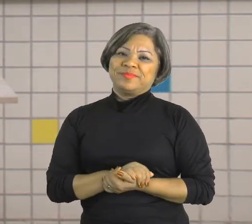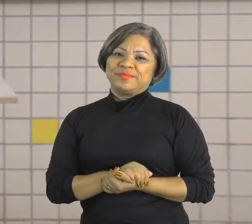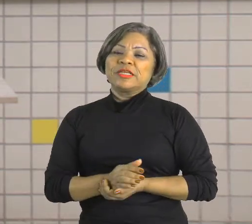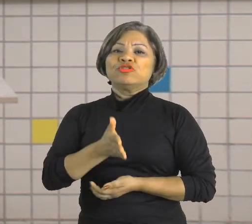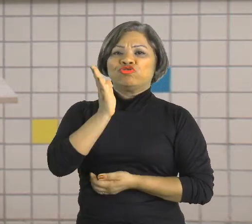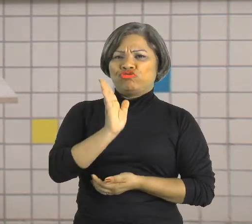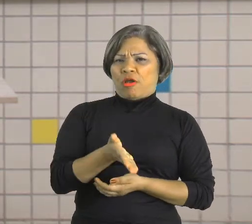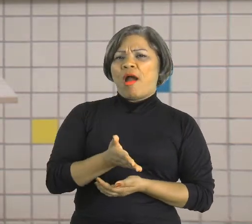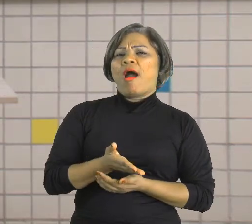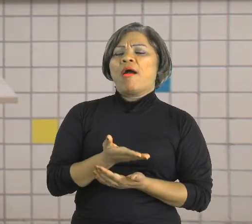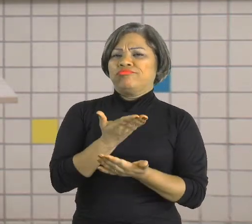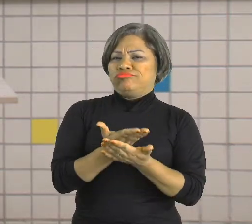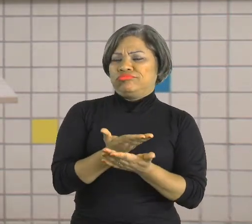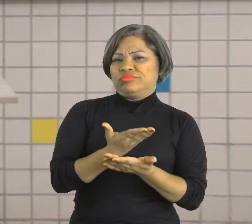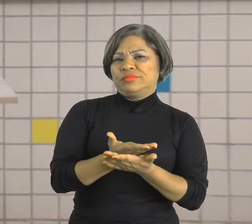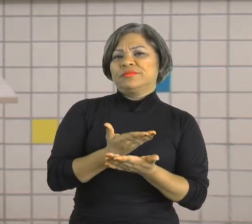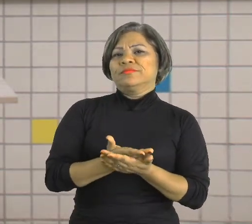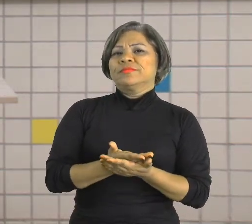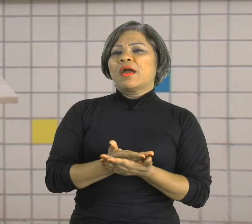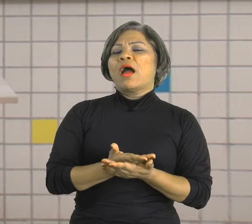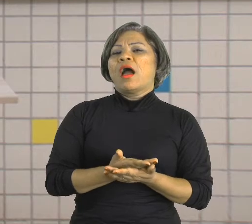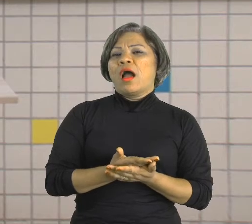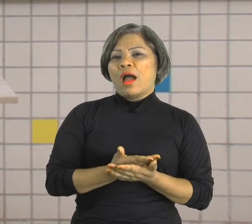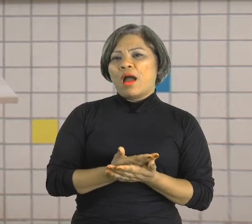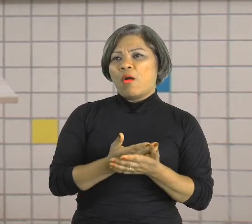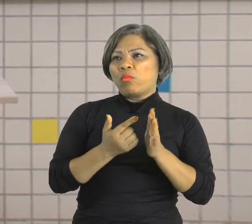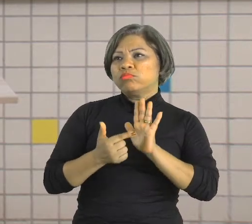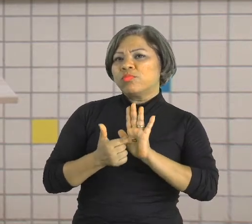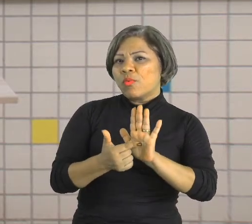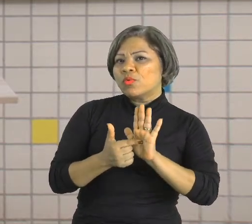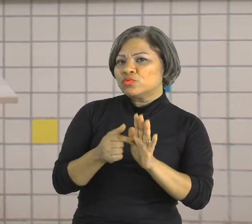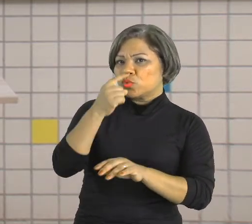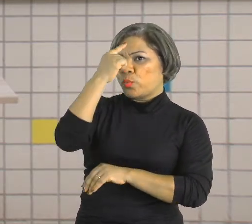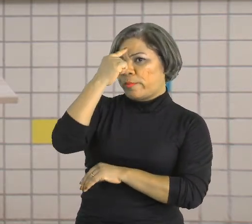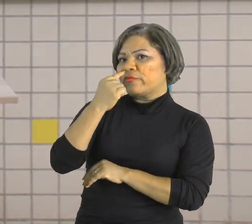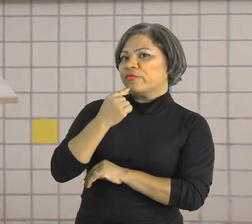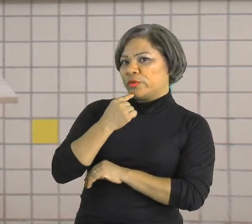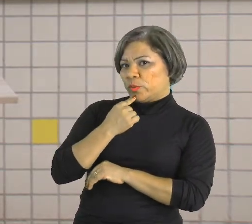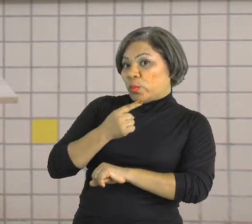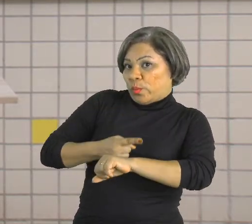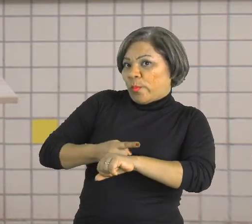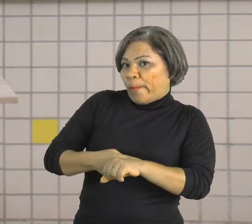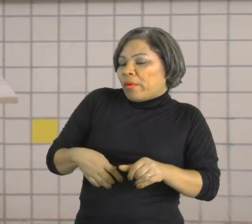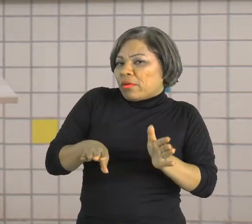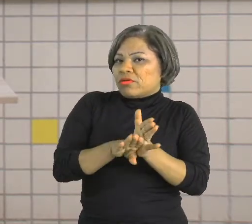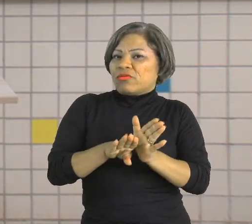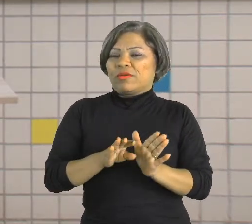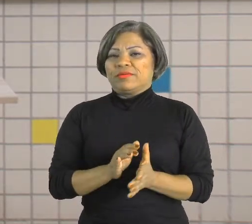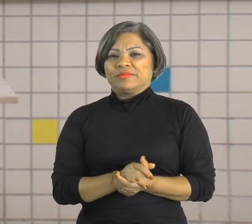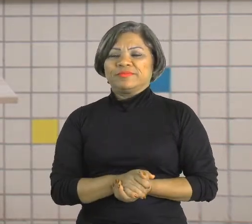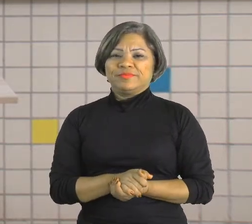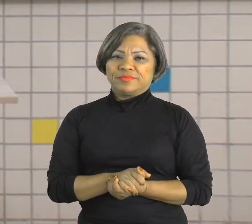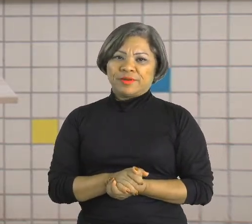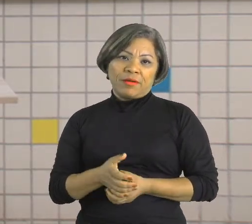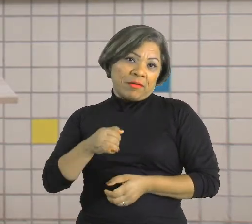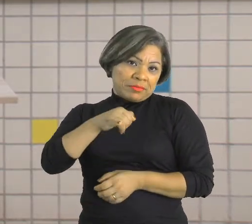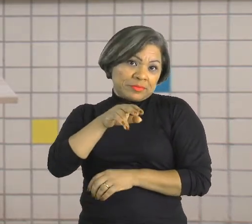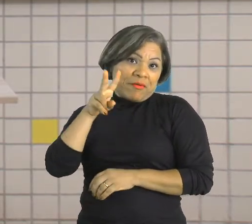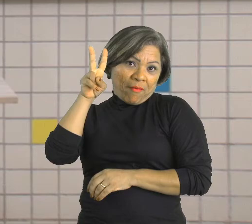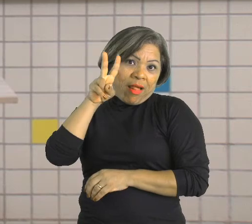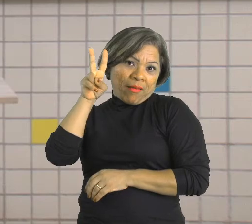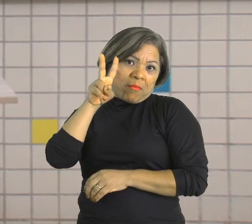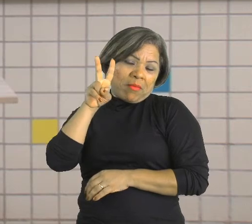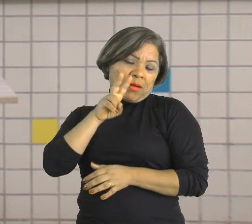já, nessa nossa aula, passou uma gravura desse momento que eles chegam. Aí, se você lembrar, você vai ver